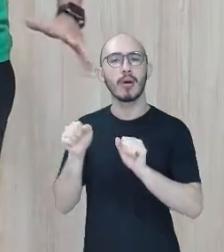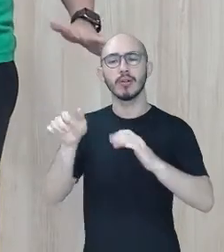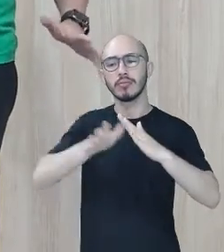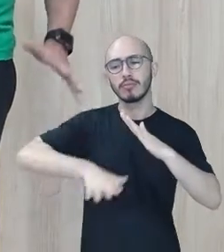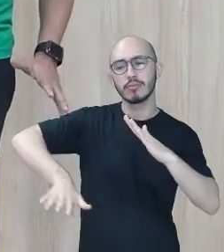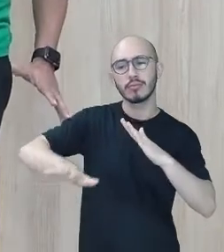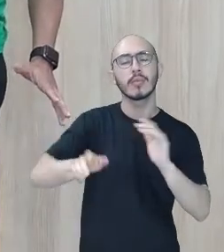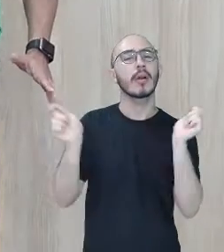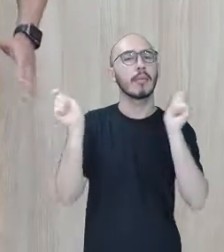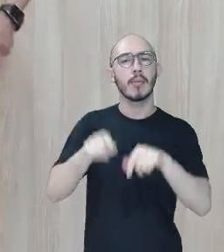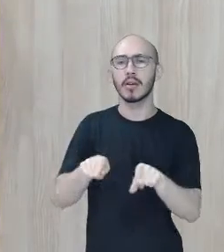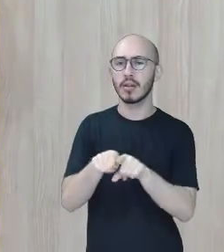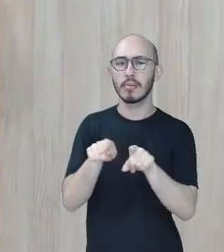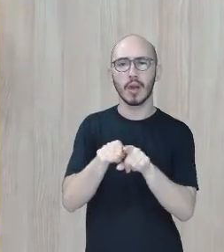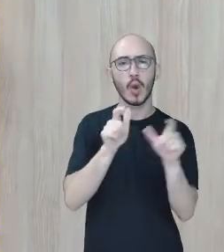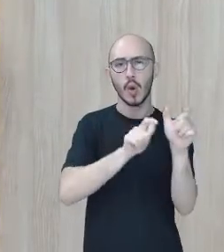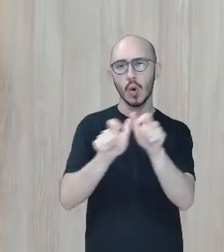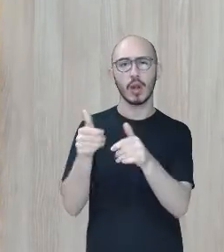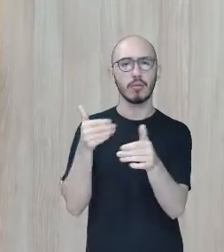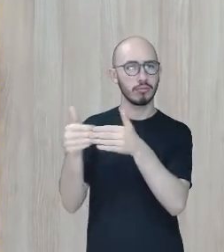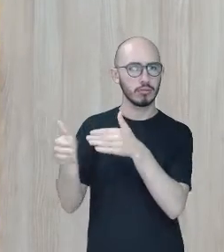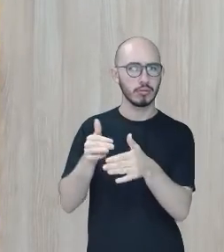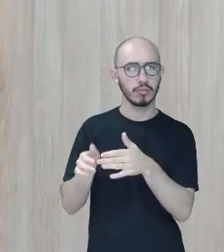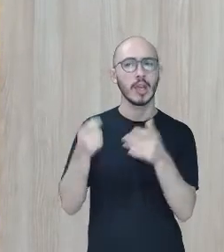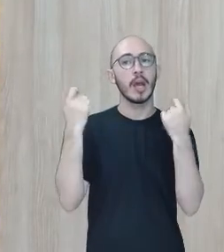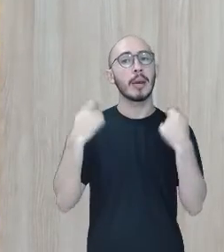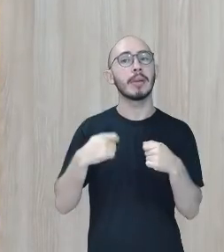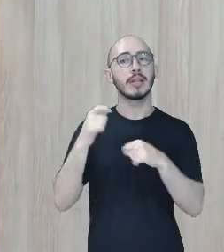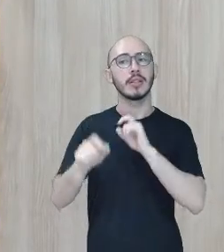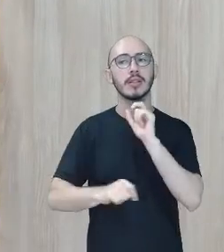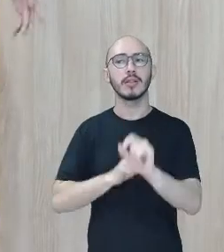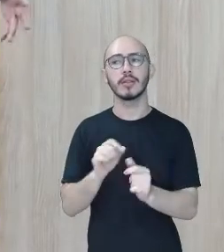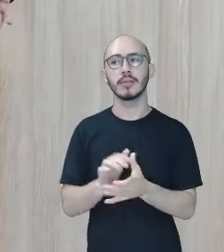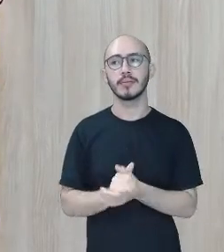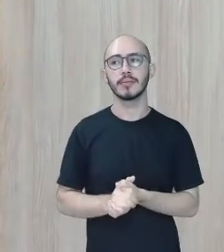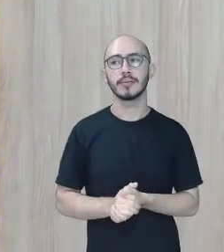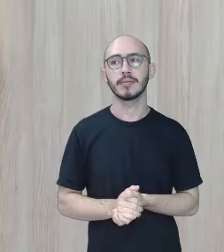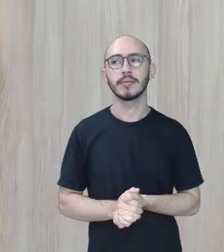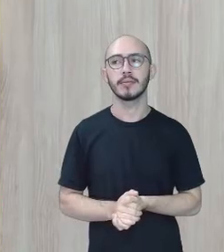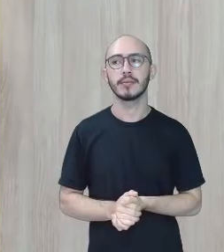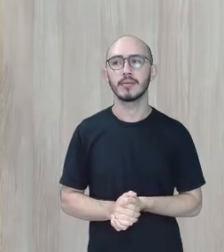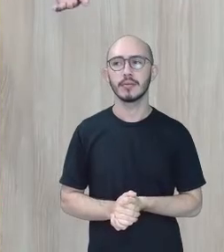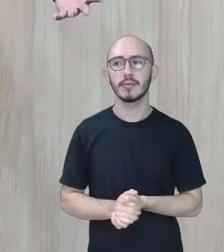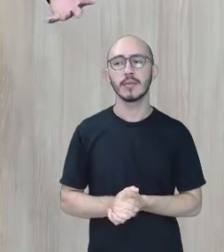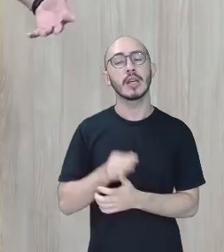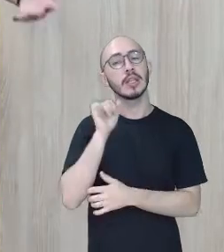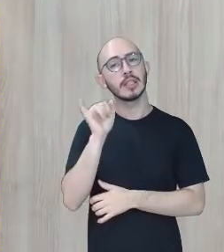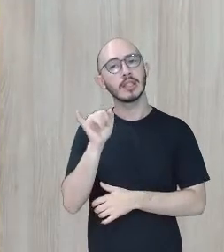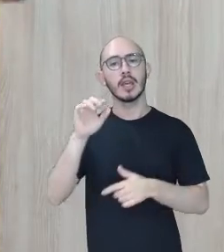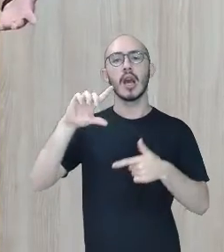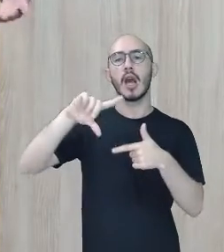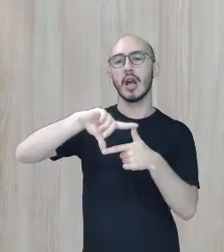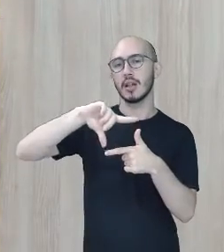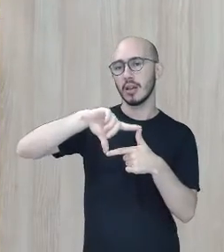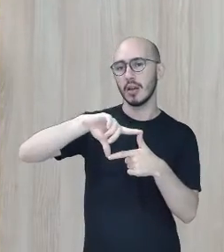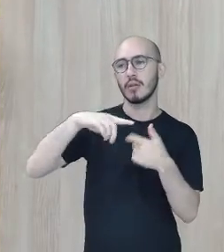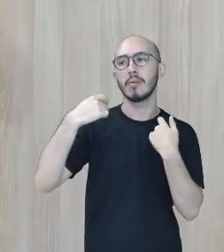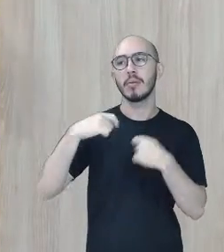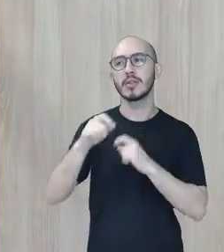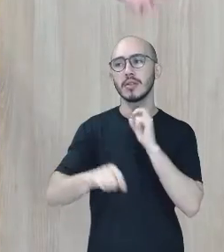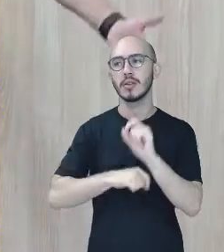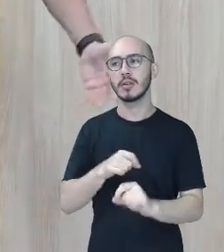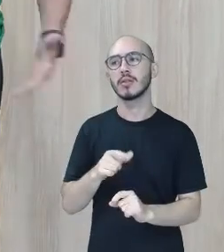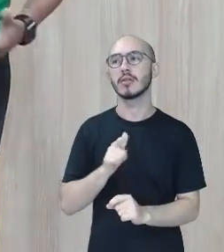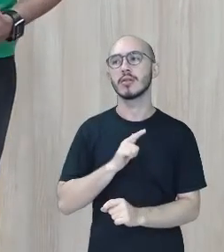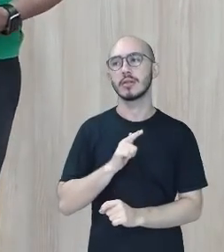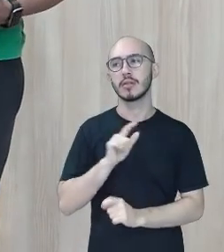não importa, tá bom? Então você vai precisar aí, para encontrar essa área, se ela for um retângulo, você precisa apenas